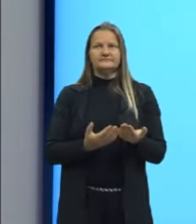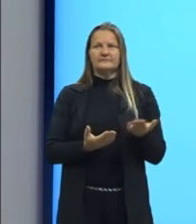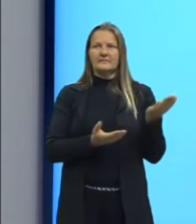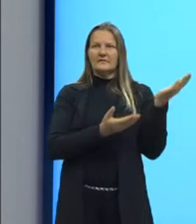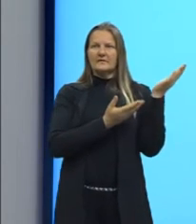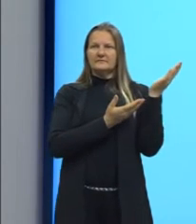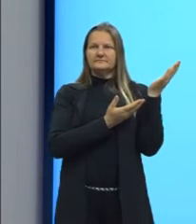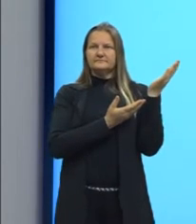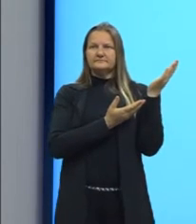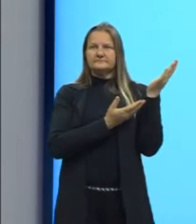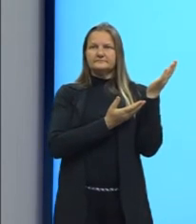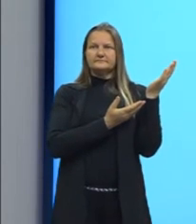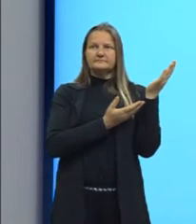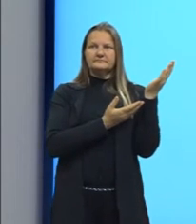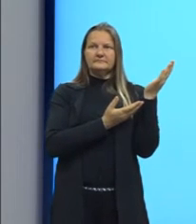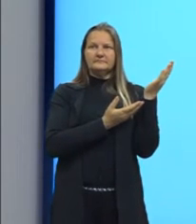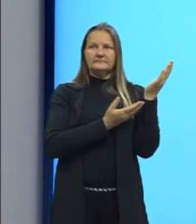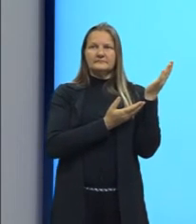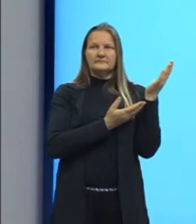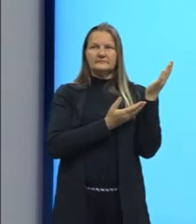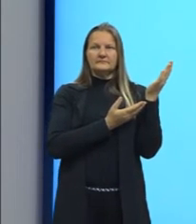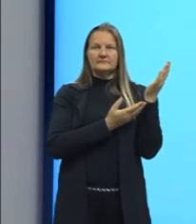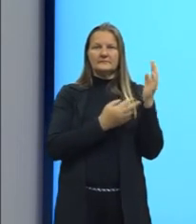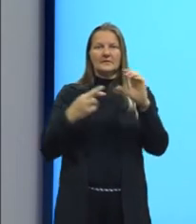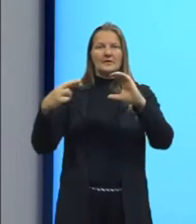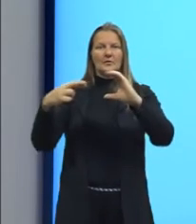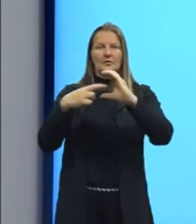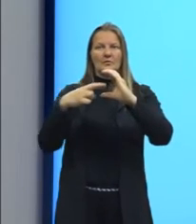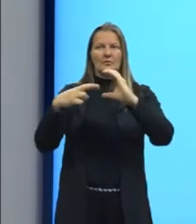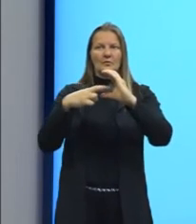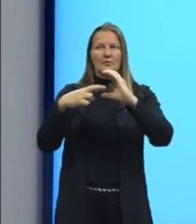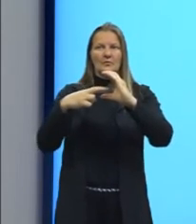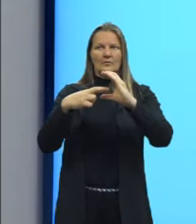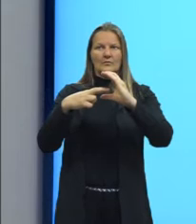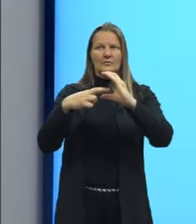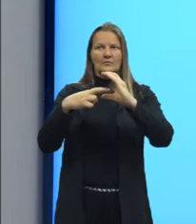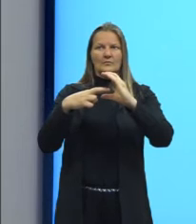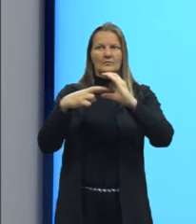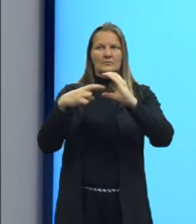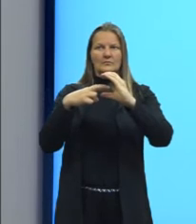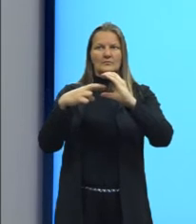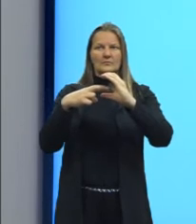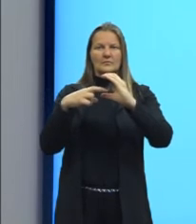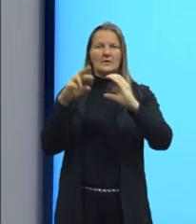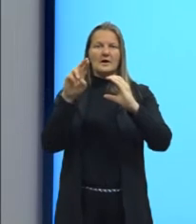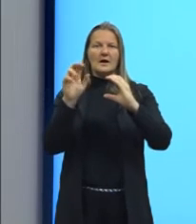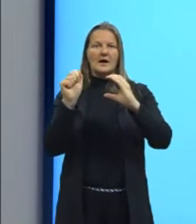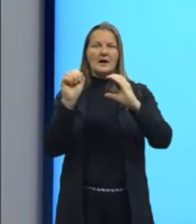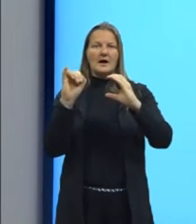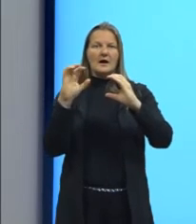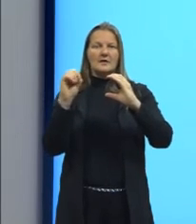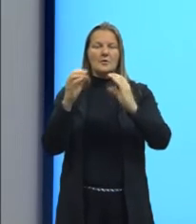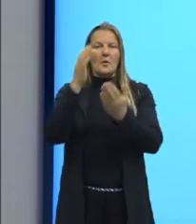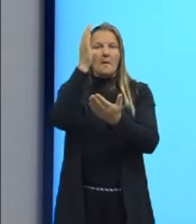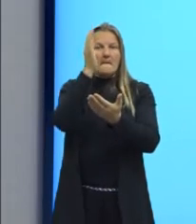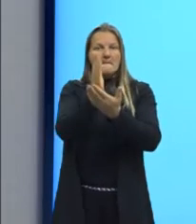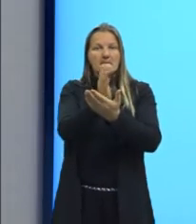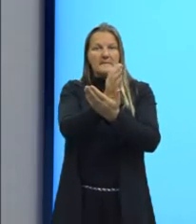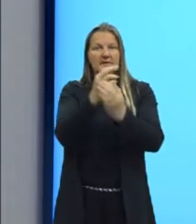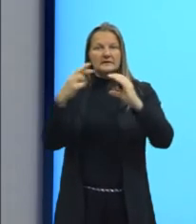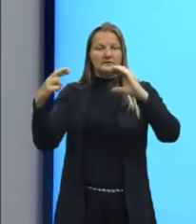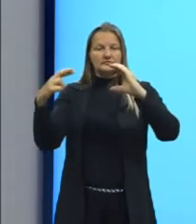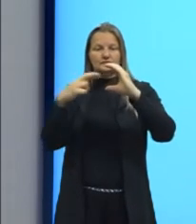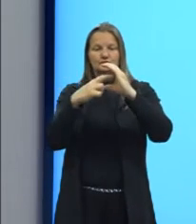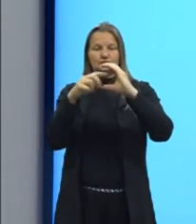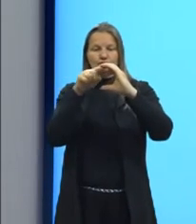a gente sabe que esse círculo ele tem um raio certo que que é um raio né gente a metade né em direção